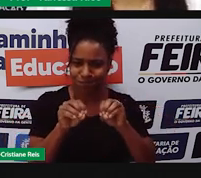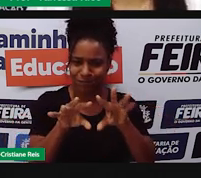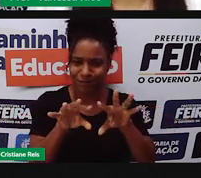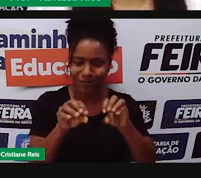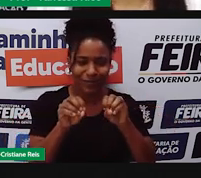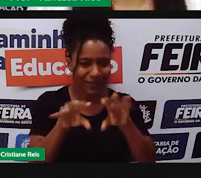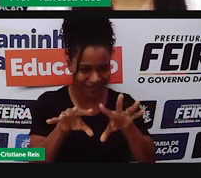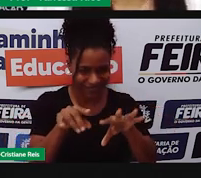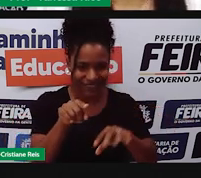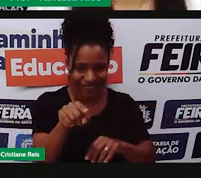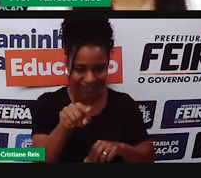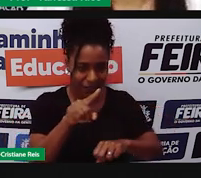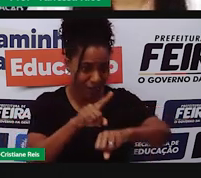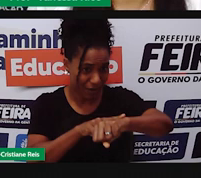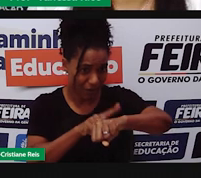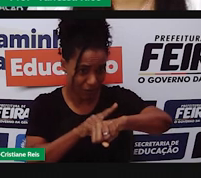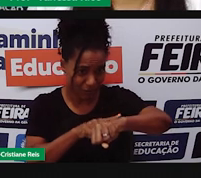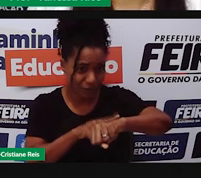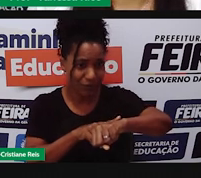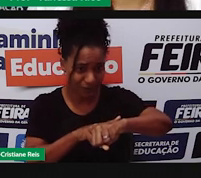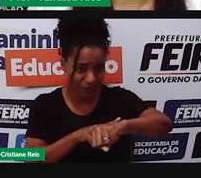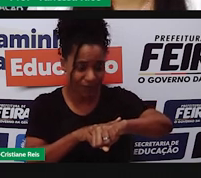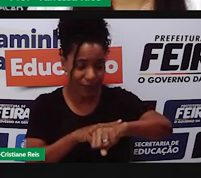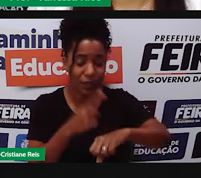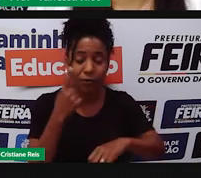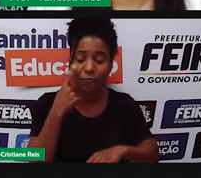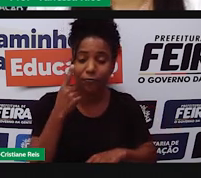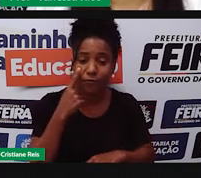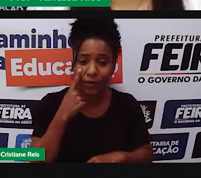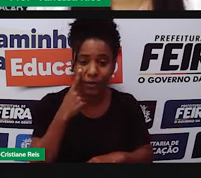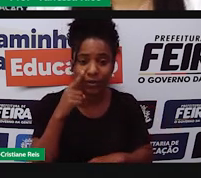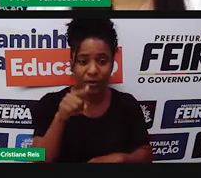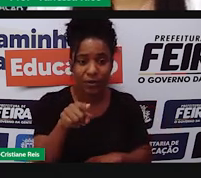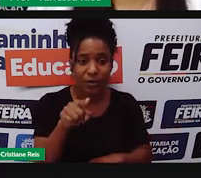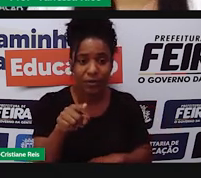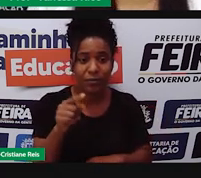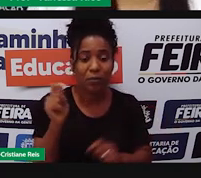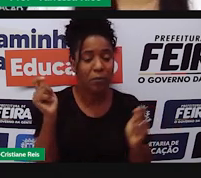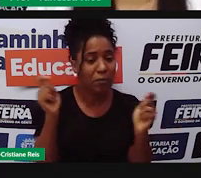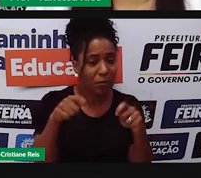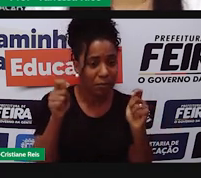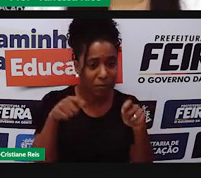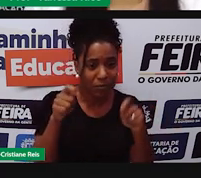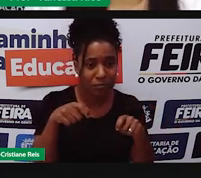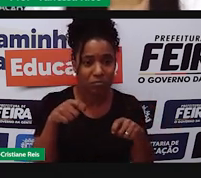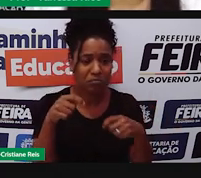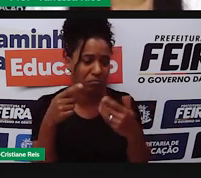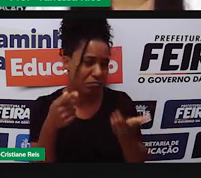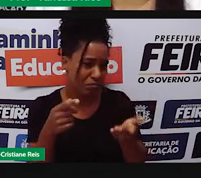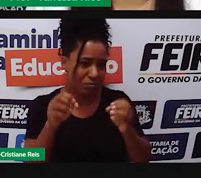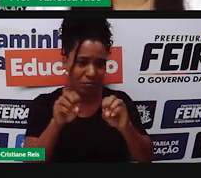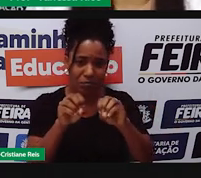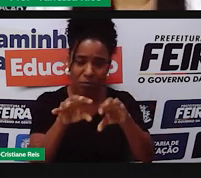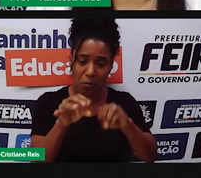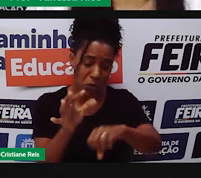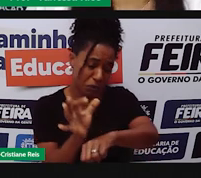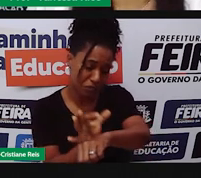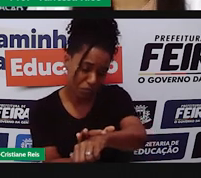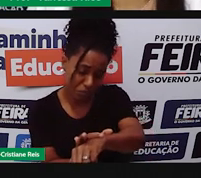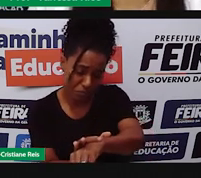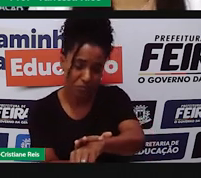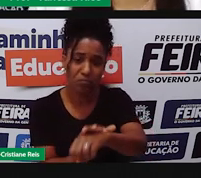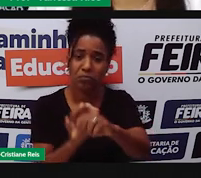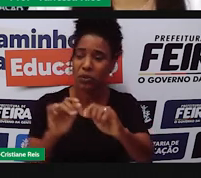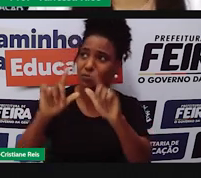a Pro trouxe esse modelo aí, mas os relógios analógicos, que é esse de ponteiro, pode aparecer de parede, de pulso, né? E de